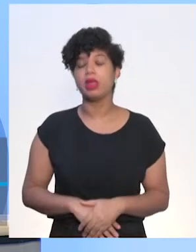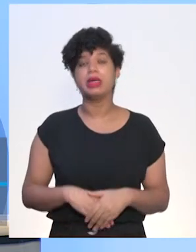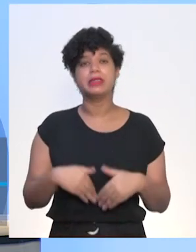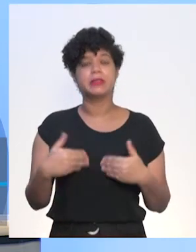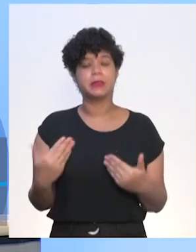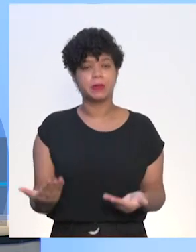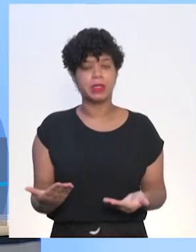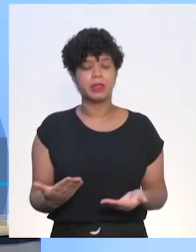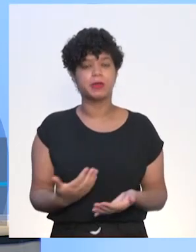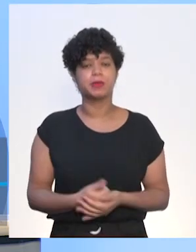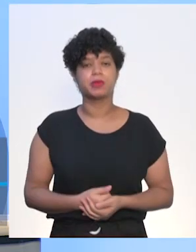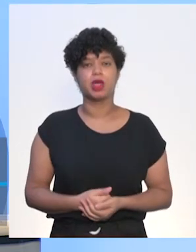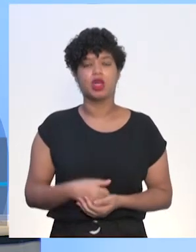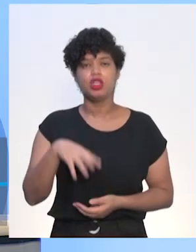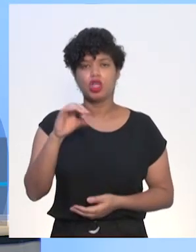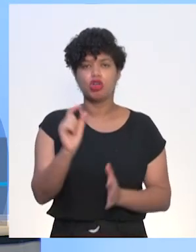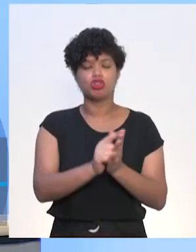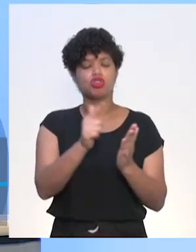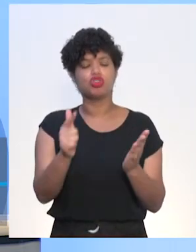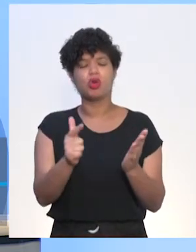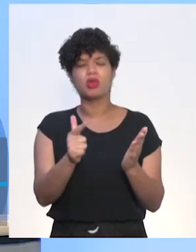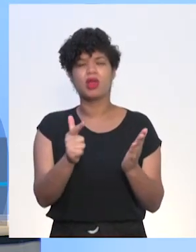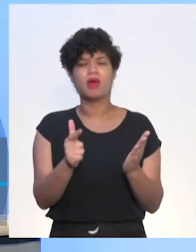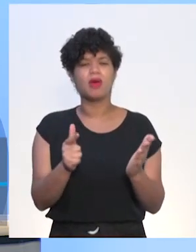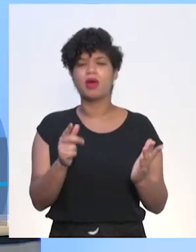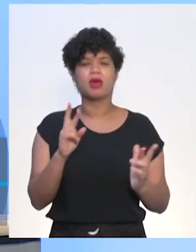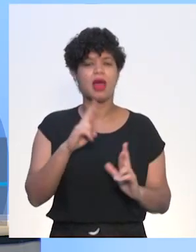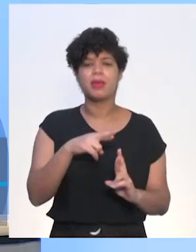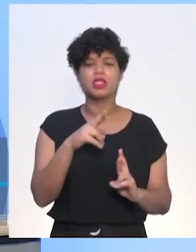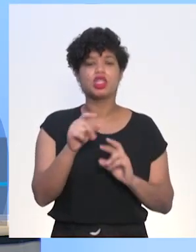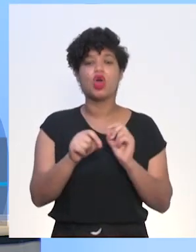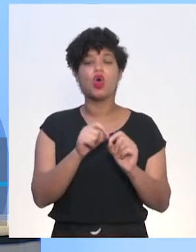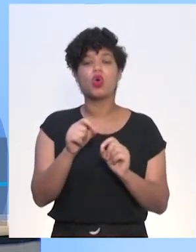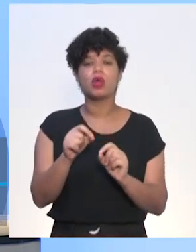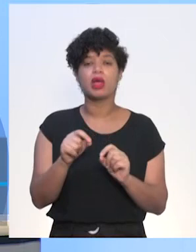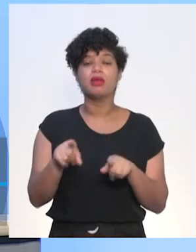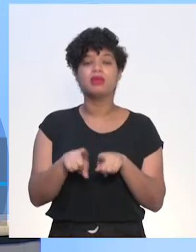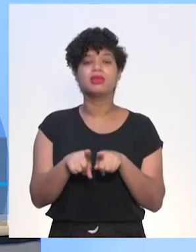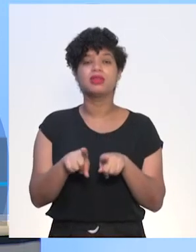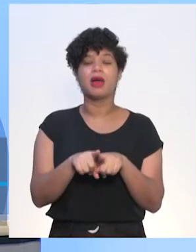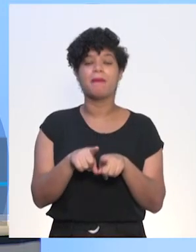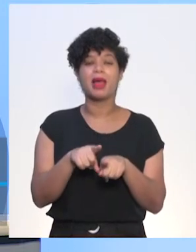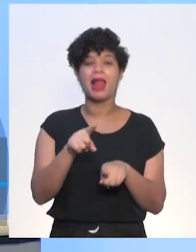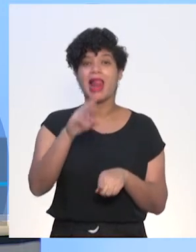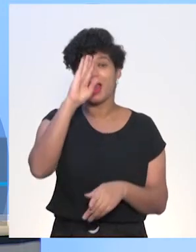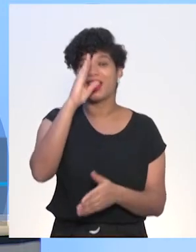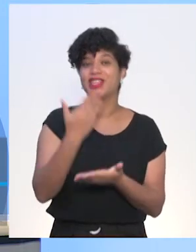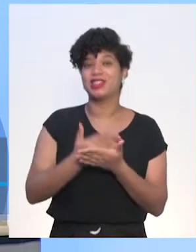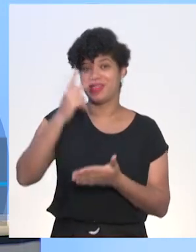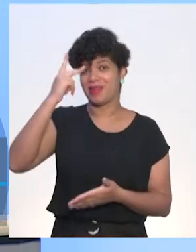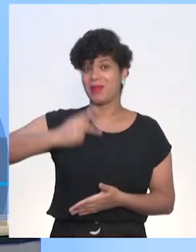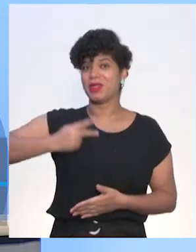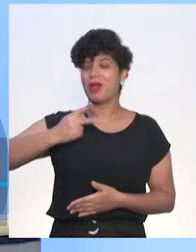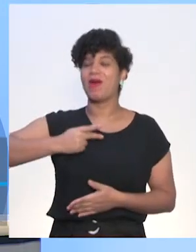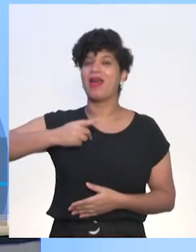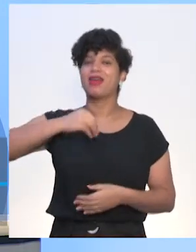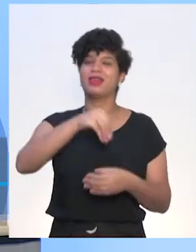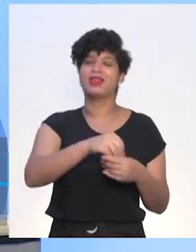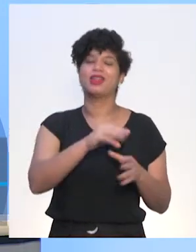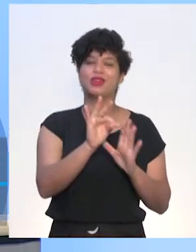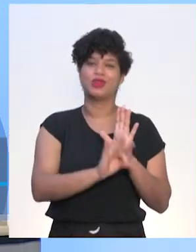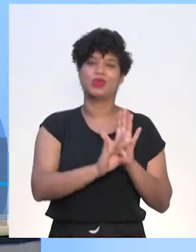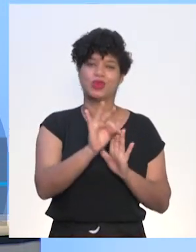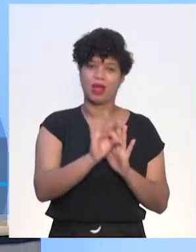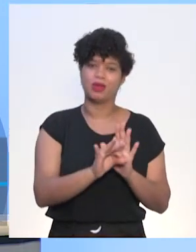o que o jornal que representa a TV o veículo mas Aquilo em que ele também acredita e